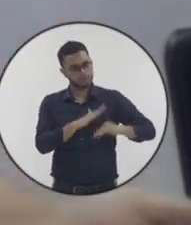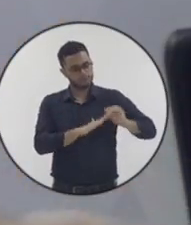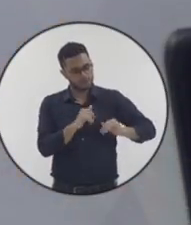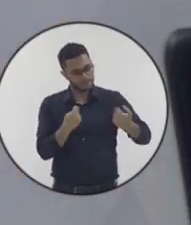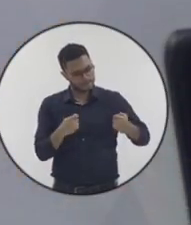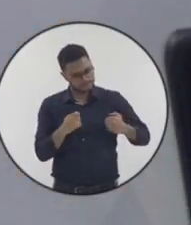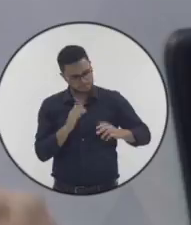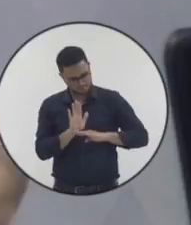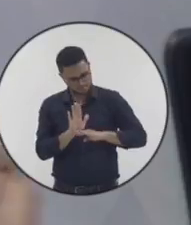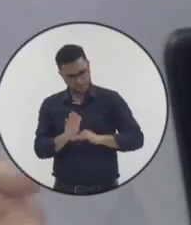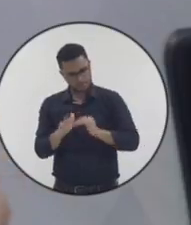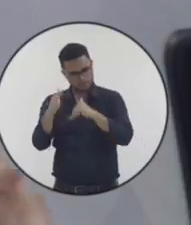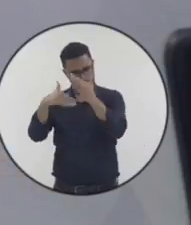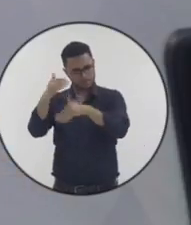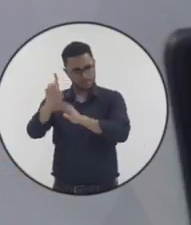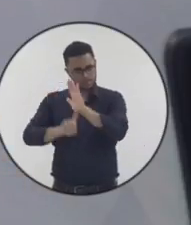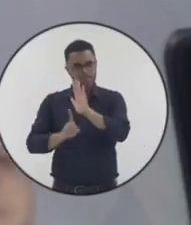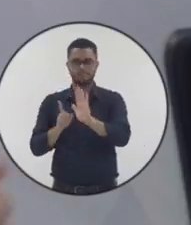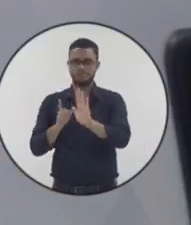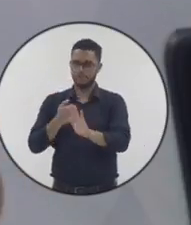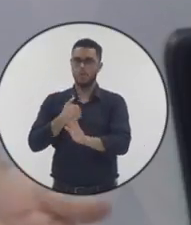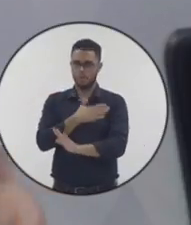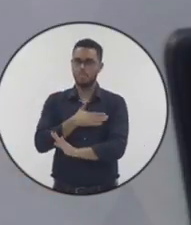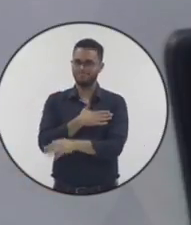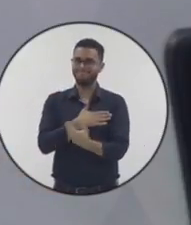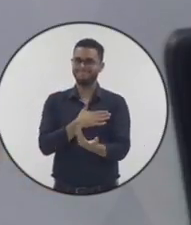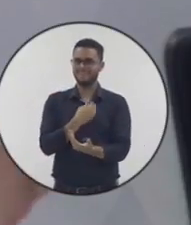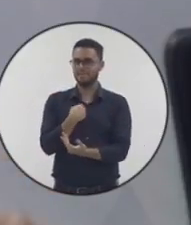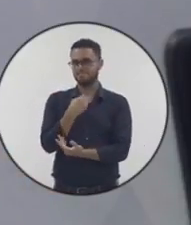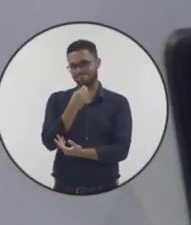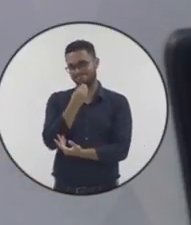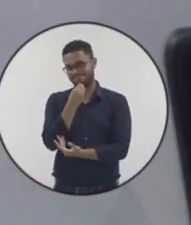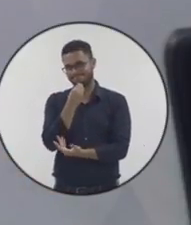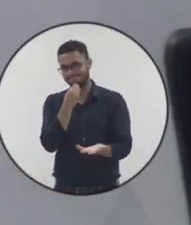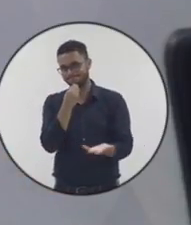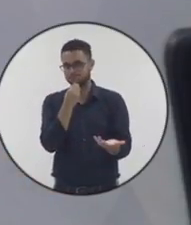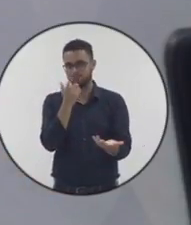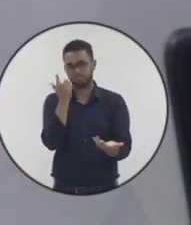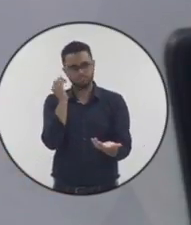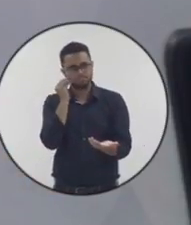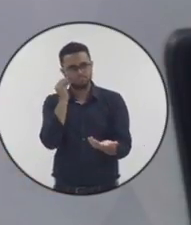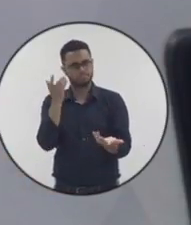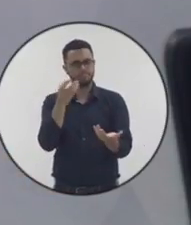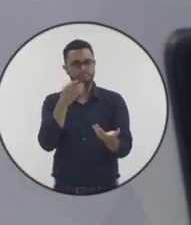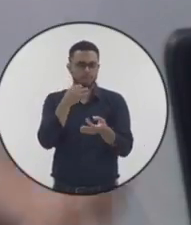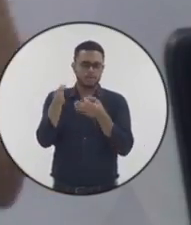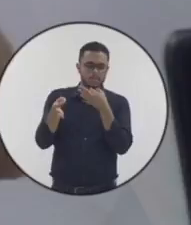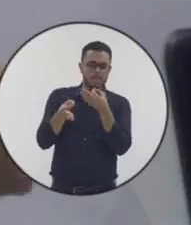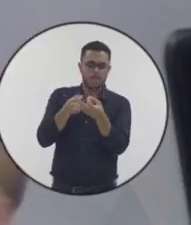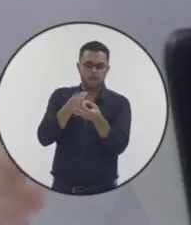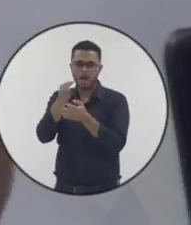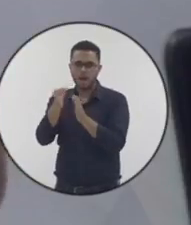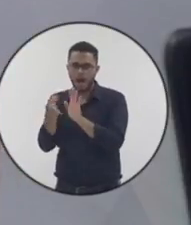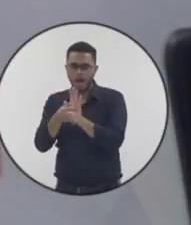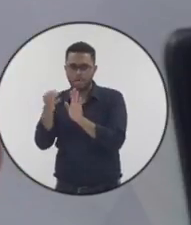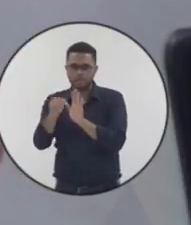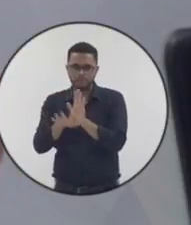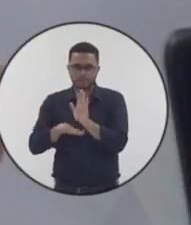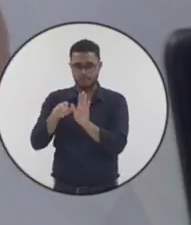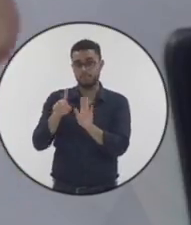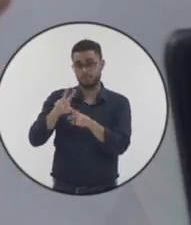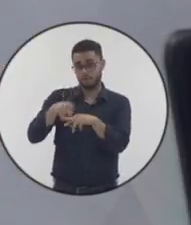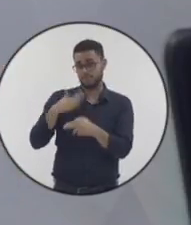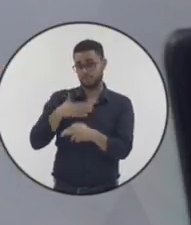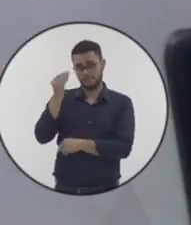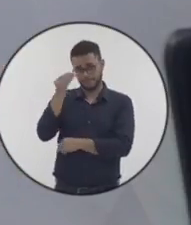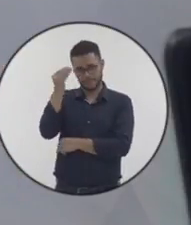construção dessas diretrizes, que aí eu tive o prazer de poder também, de alguma maneira, dar uns pitacos aqui e ali, a partir de um pouco dessa experiência que a